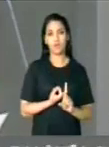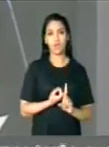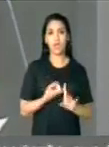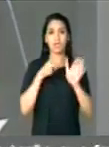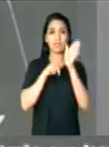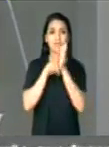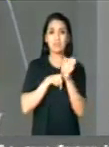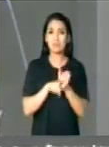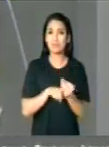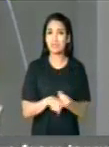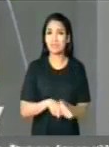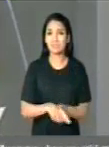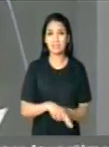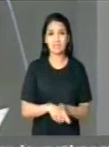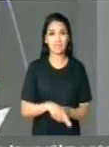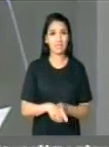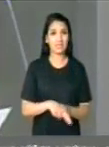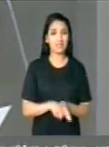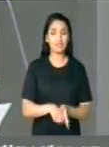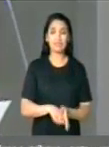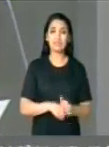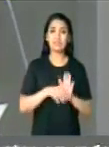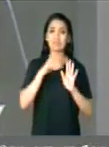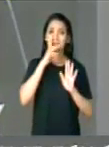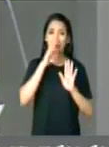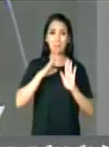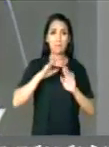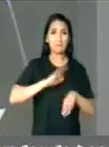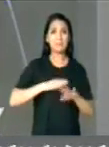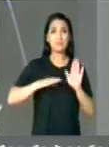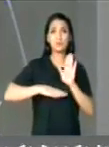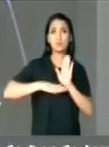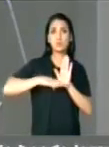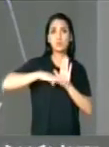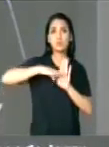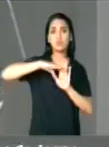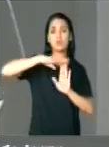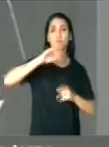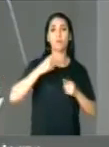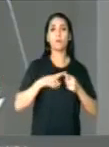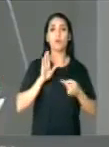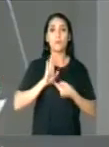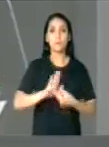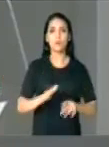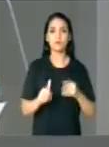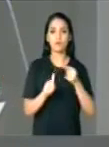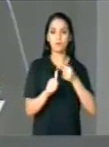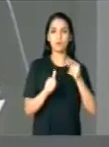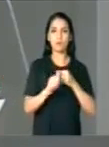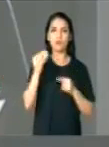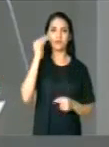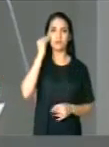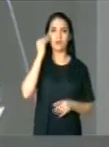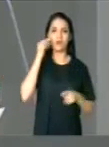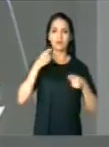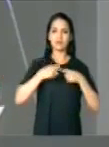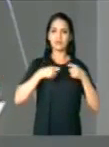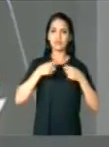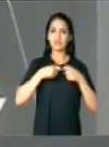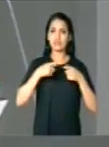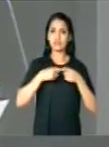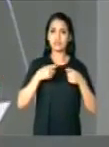dessa tragédia não param, senhor presidente, pois mostram ainda que a primeira experiência sexual de